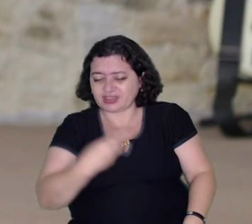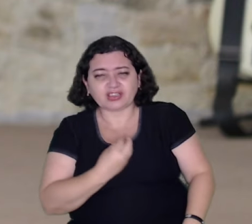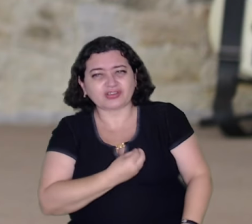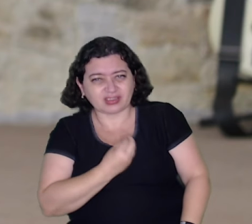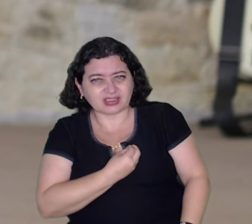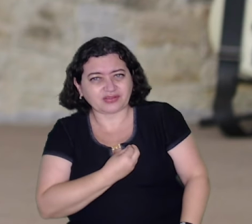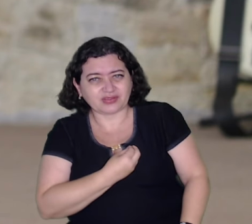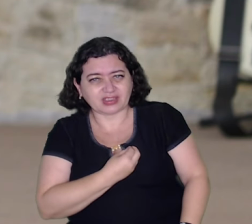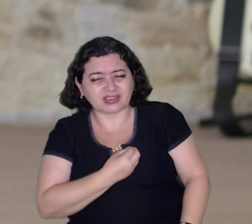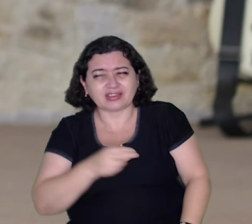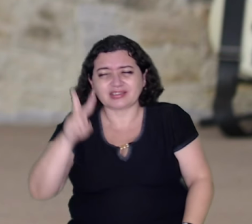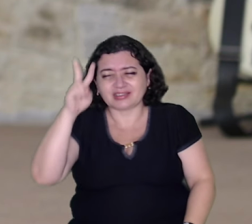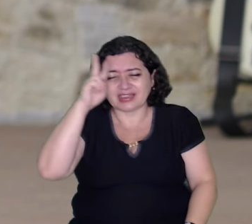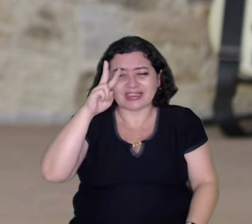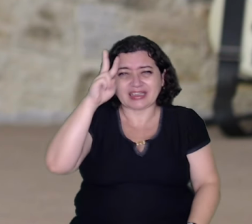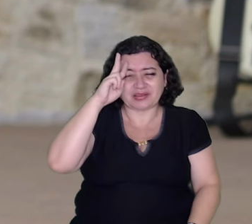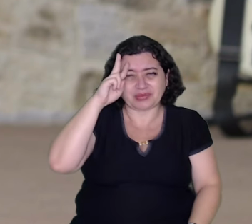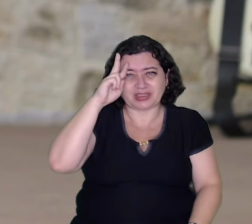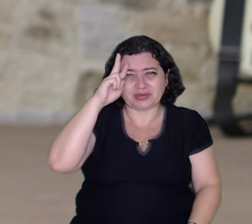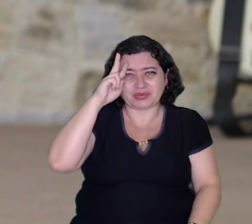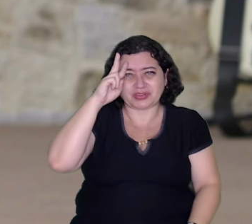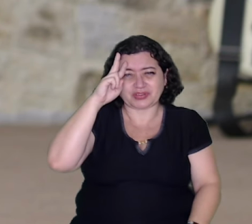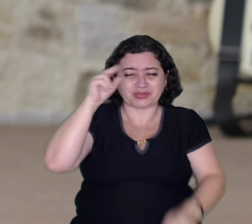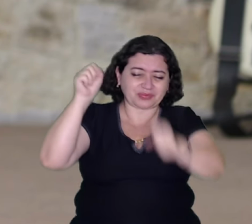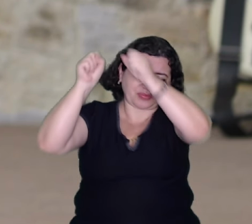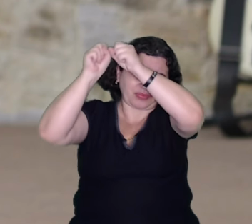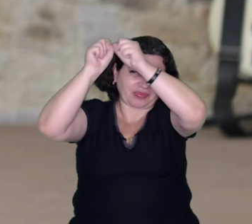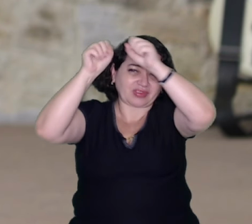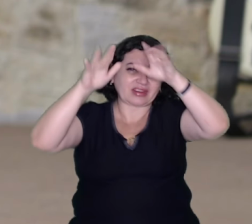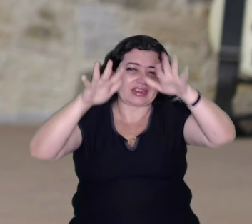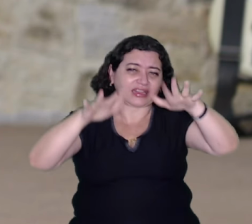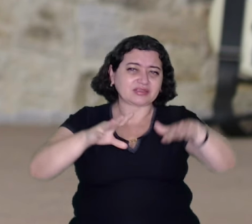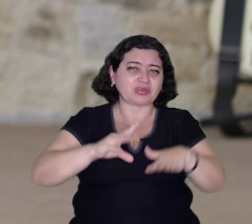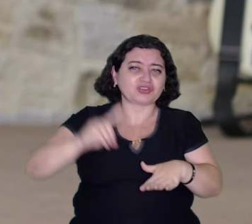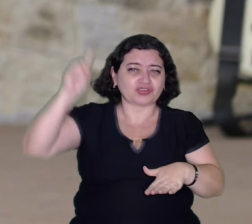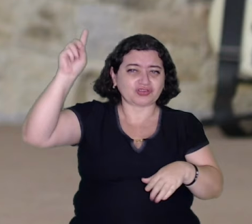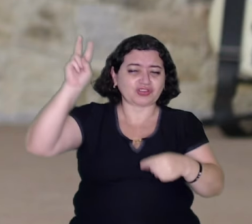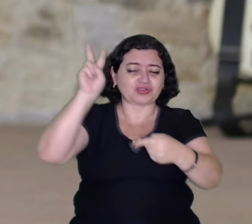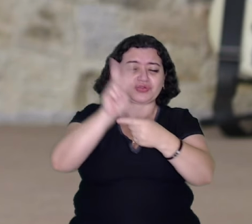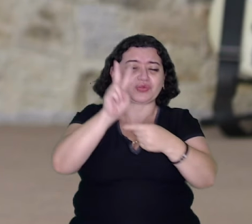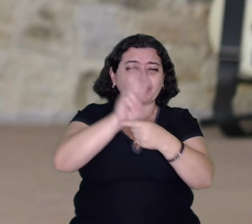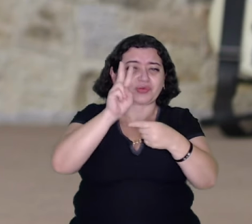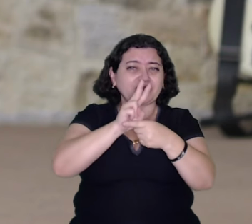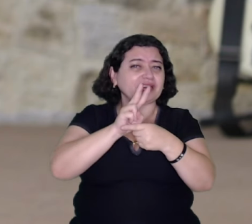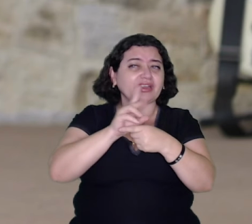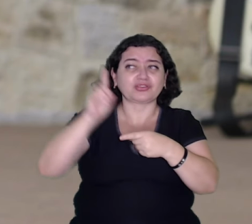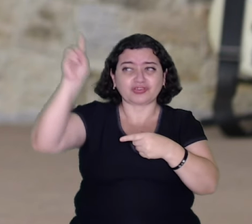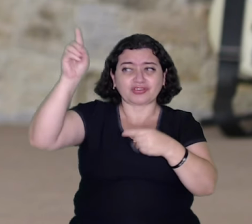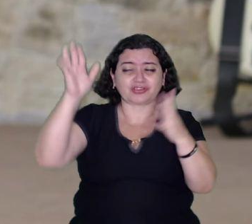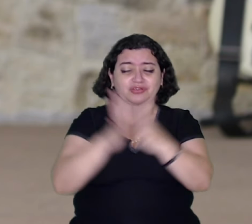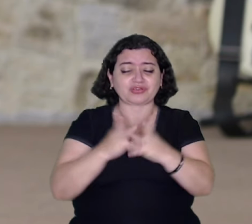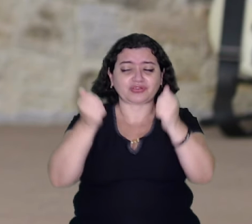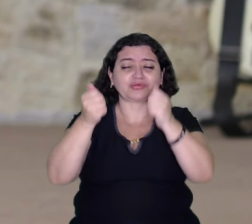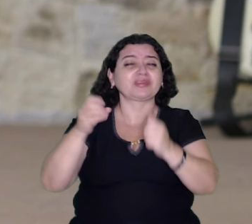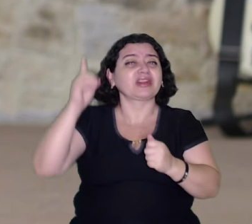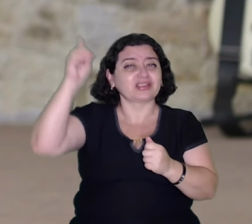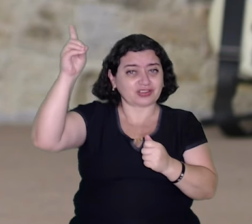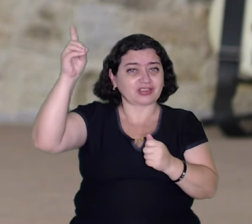e quando nós lembramos das bênçãos de Deus, do cuidado de Deus, dos milagres de Deus,